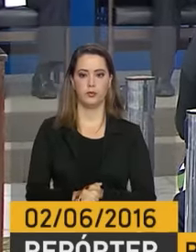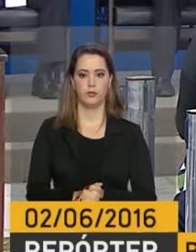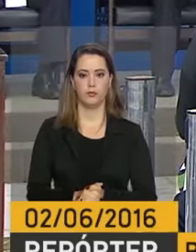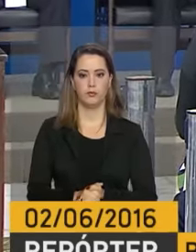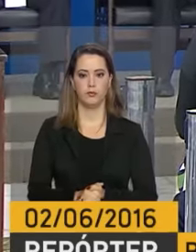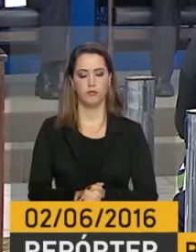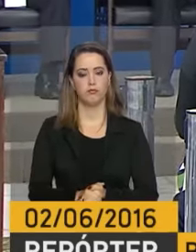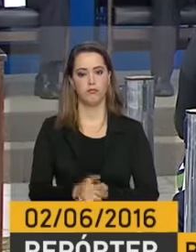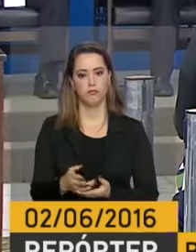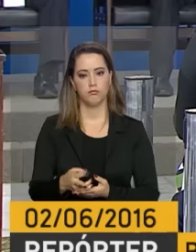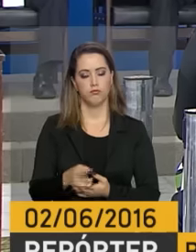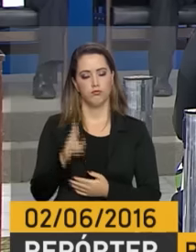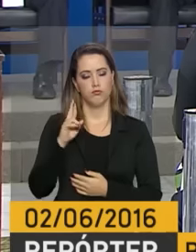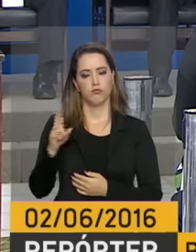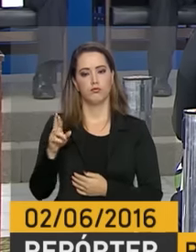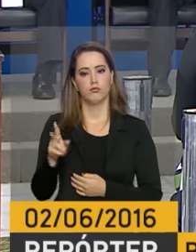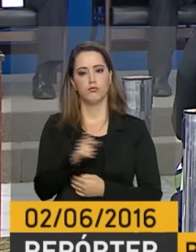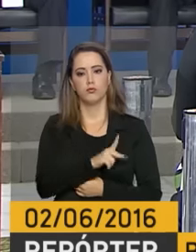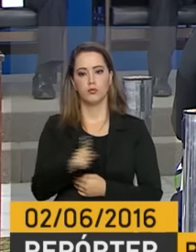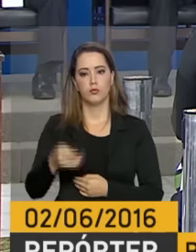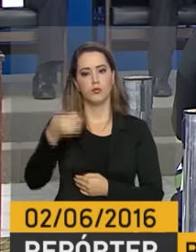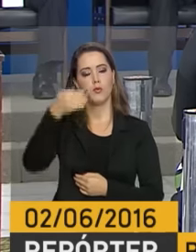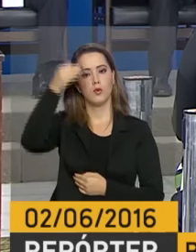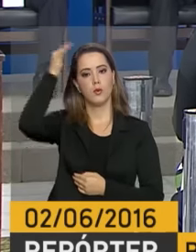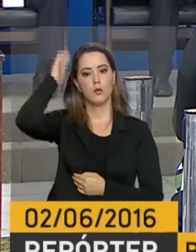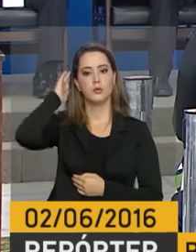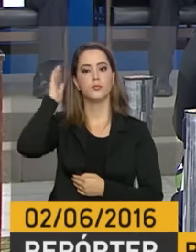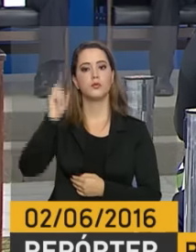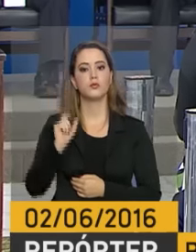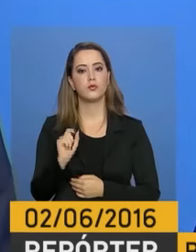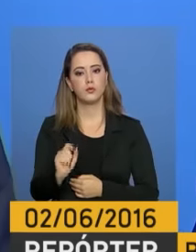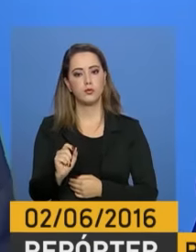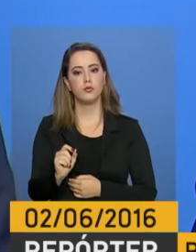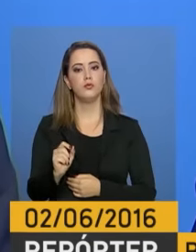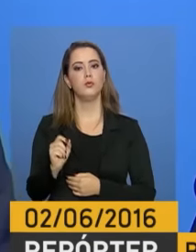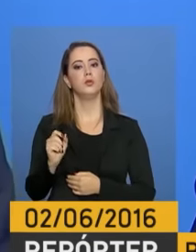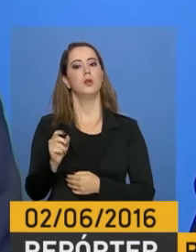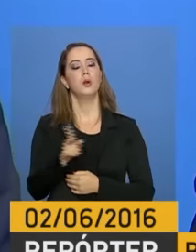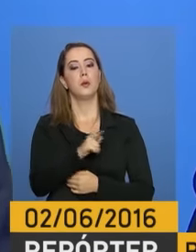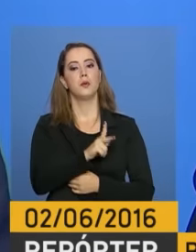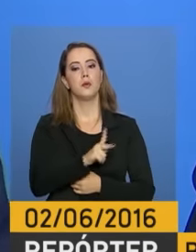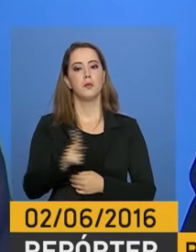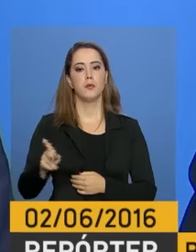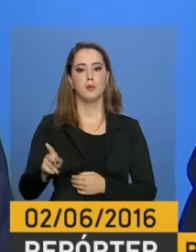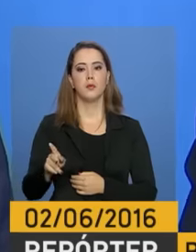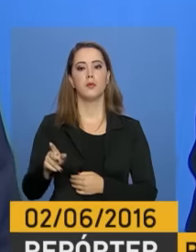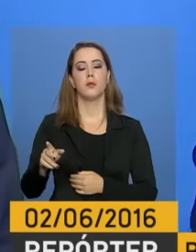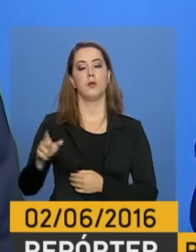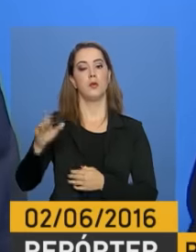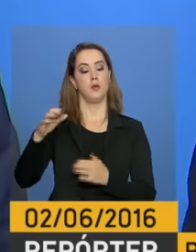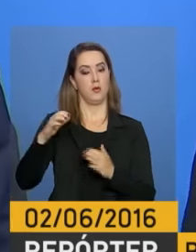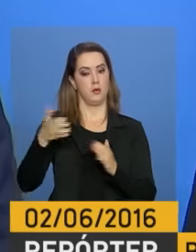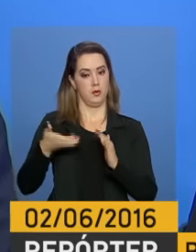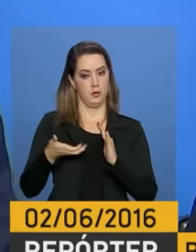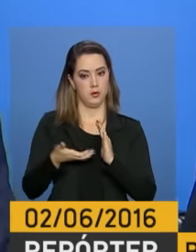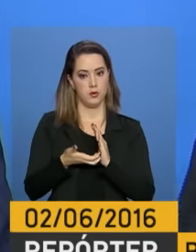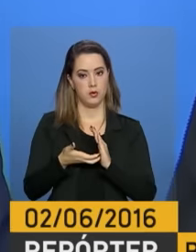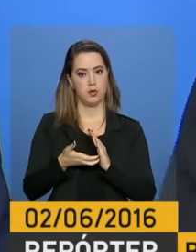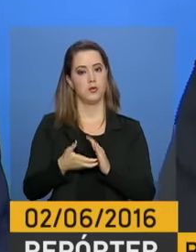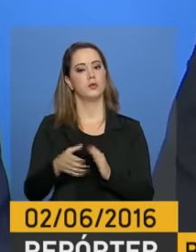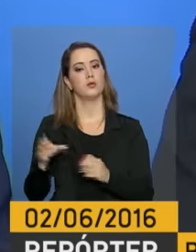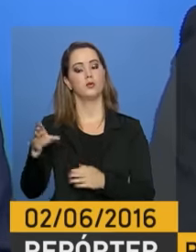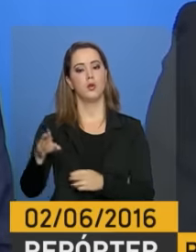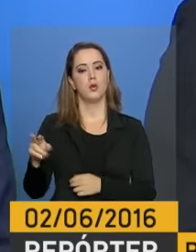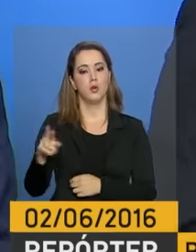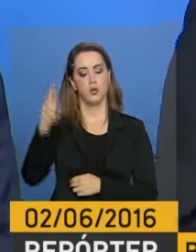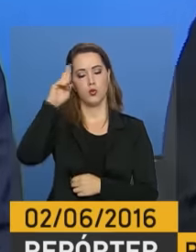Excelentíssimo senhor presidente da República, excelentíssimo senhor presidente de exercício da Câmara dos Deputados, senhor ministro, chefe da Casa Civil da Presidência da